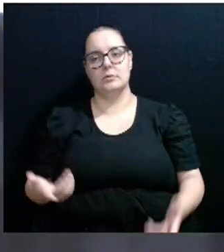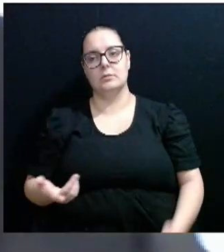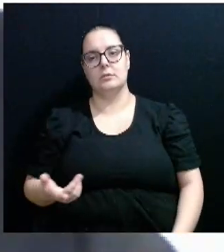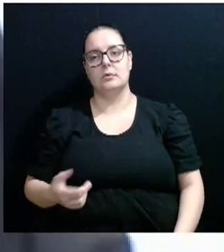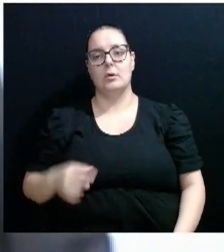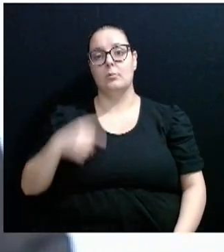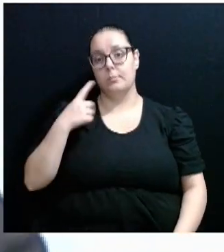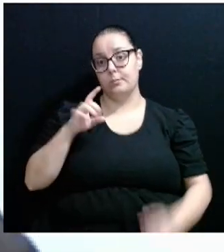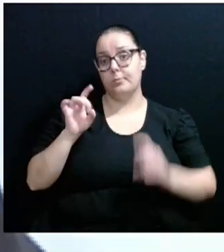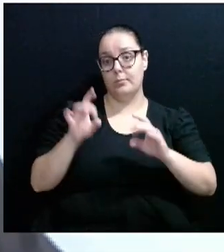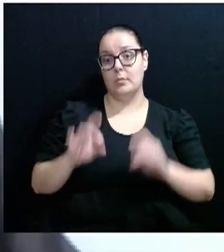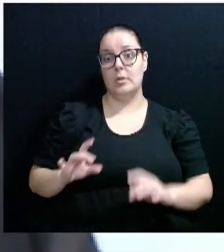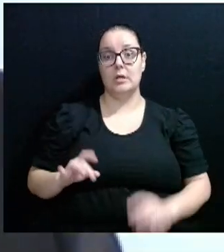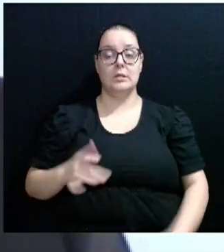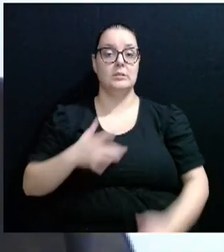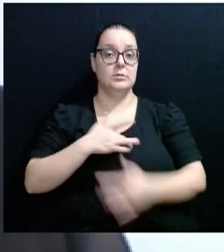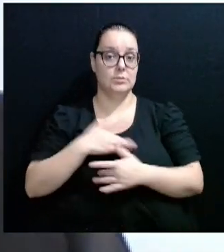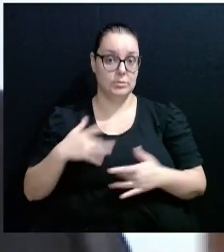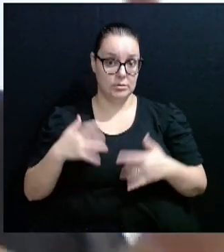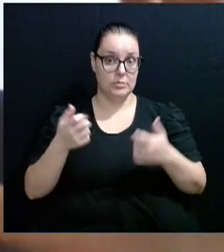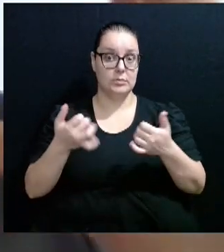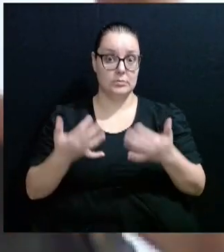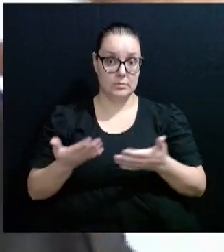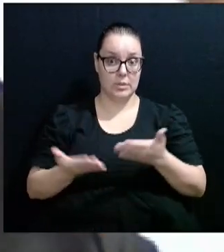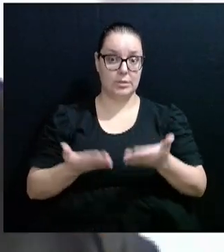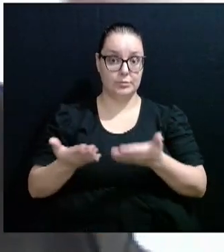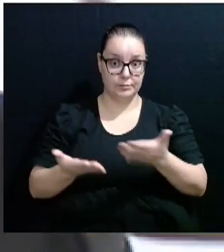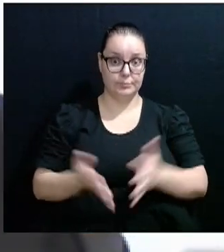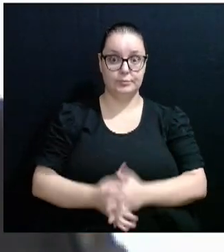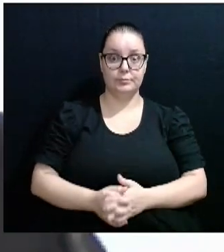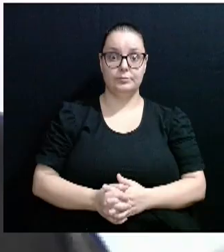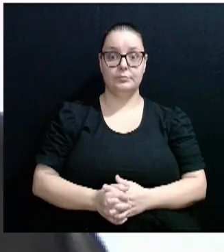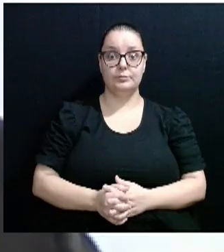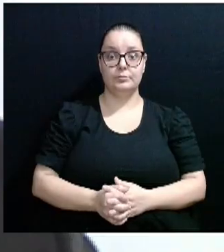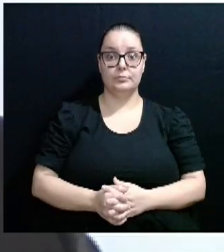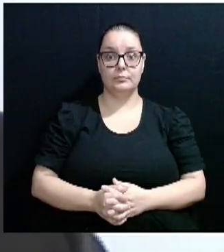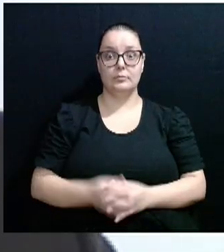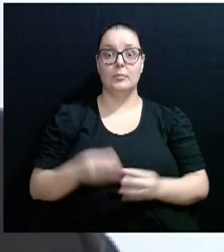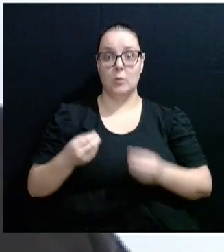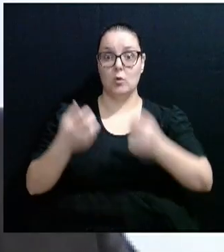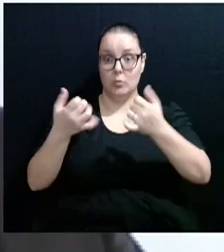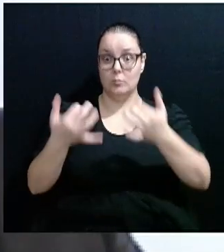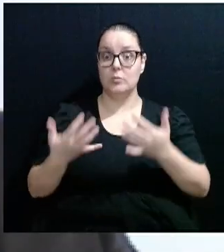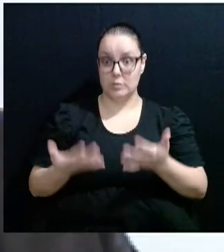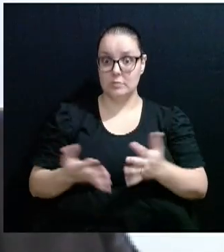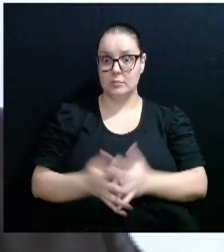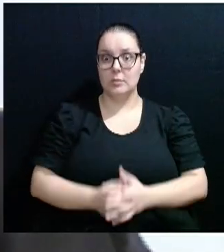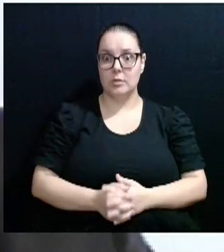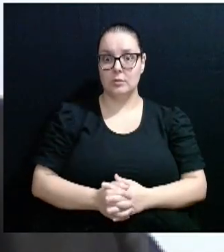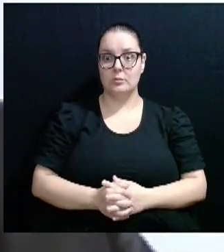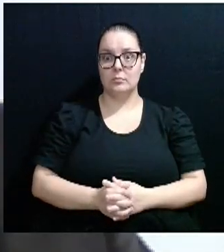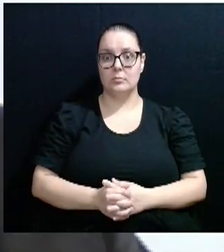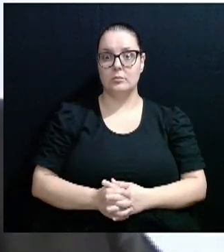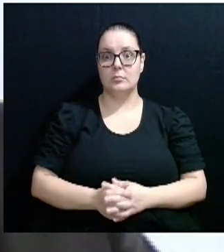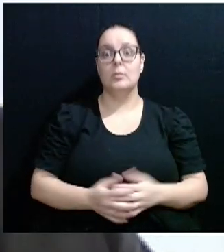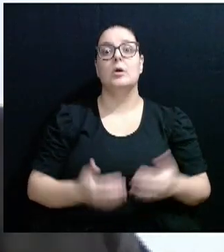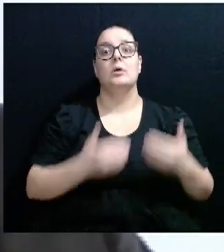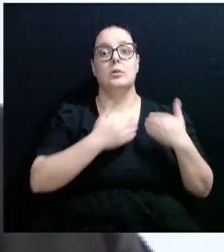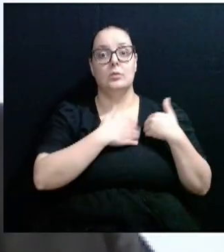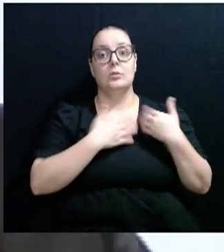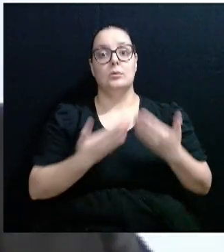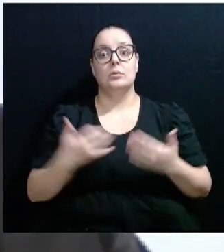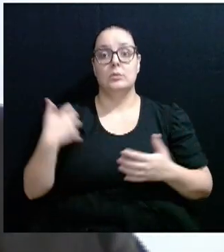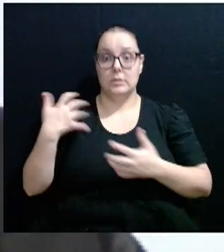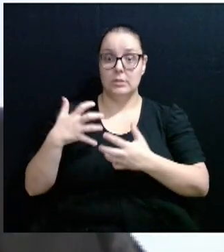saúde, lido bastante com como explicar isso para os responsáveis desse idoso.